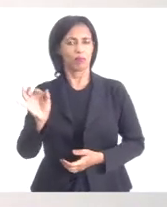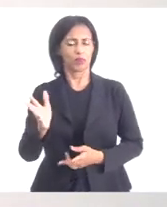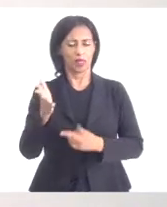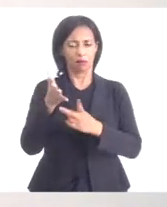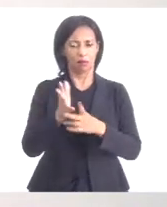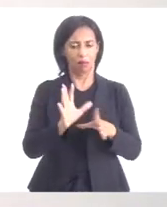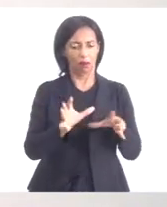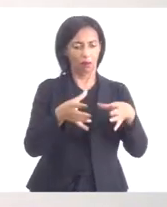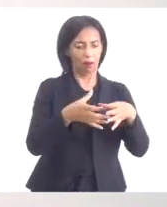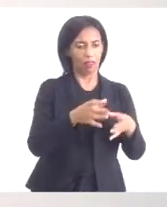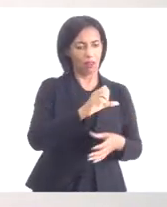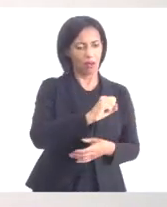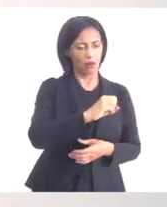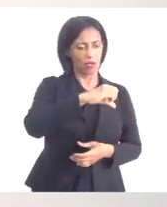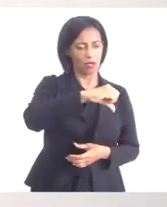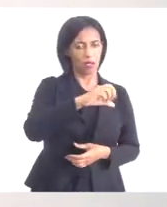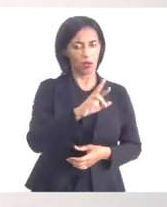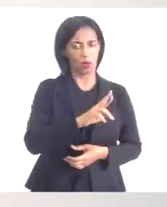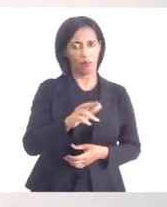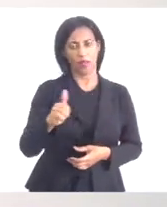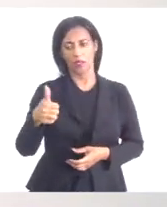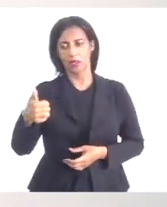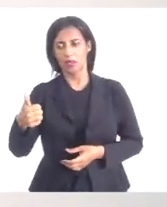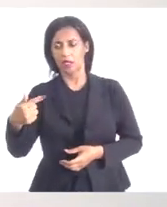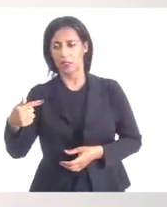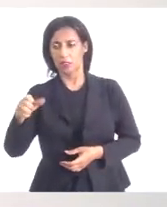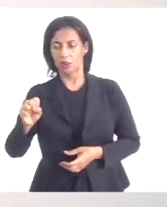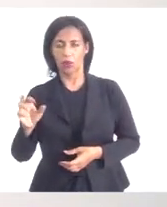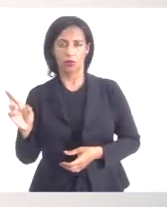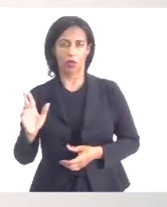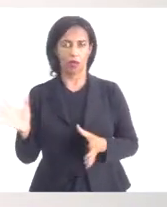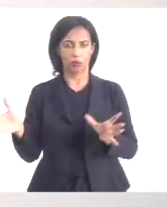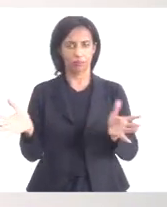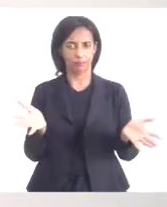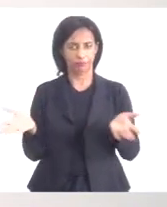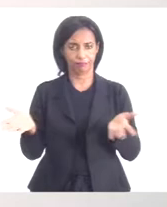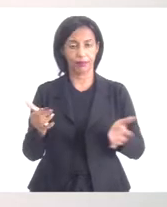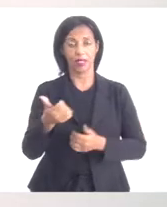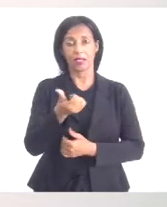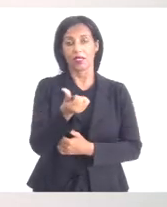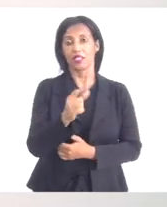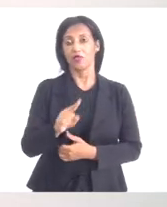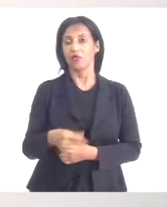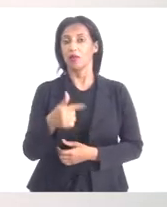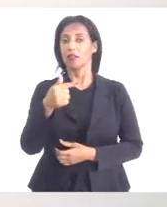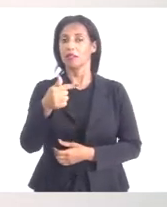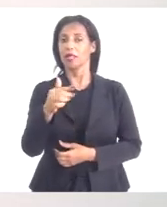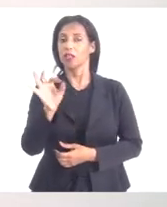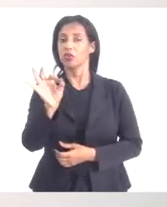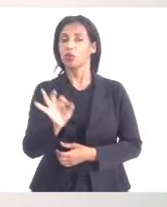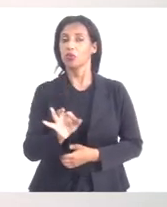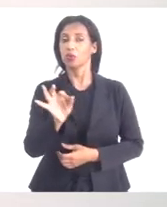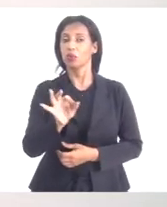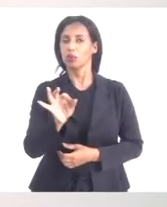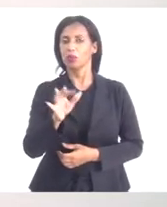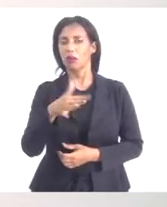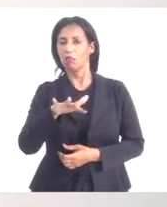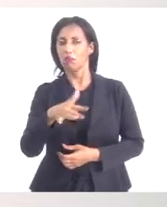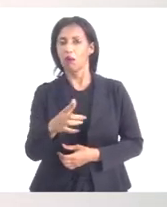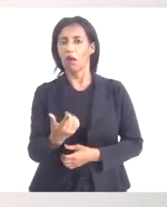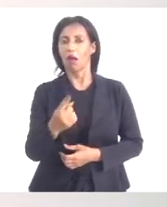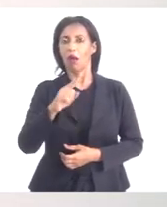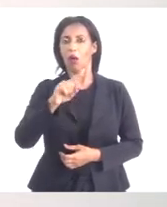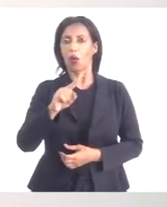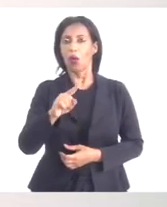renda entre 89 reais e 178 reais e 6,7 por cento ao em torno